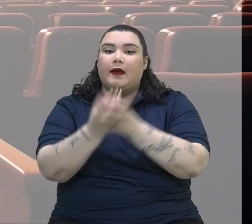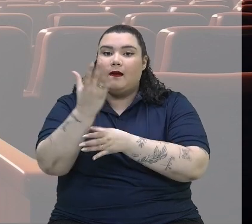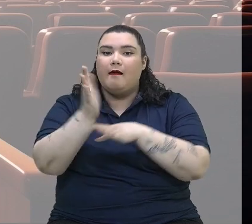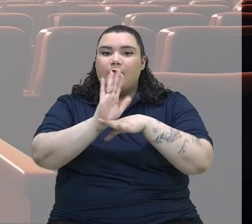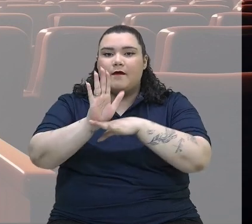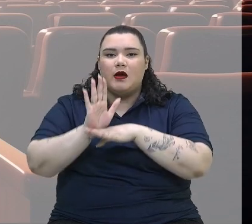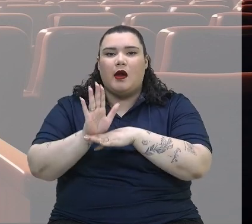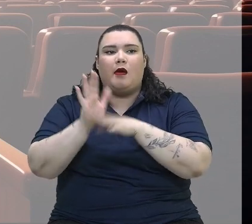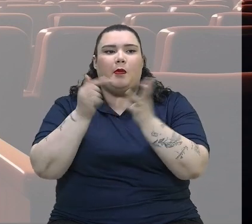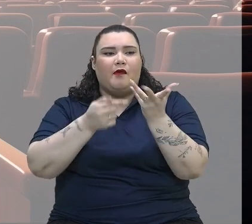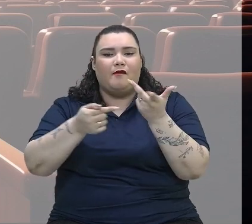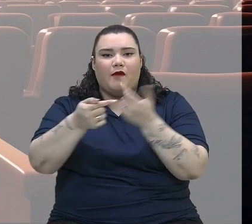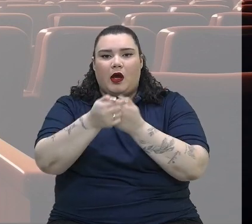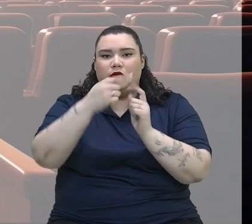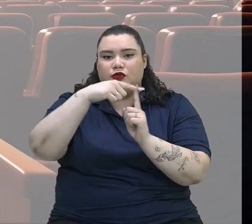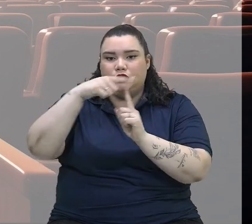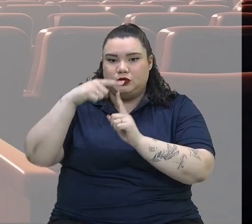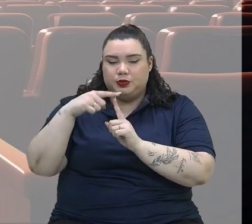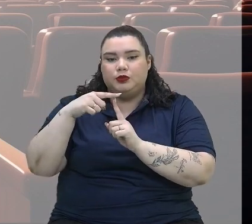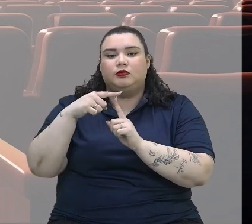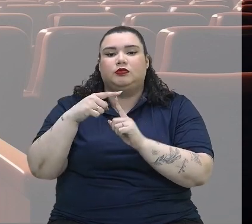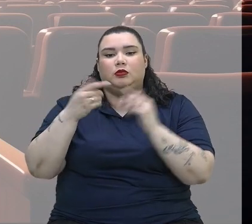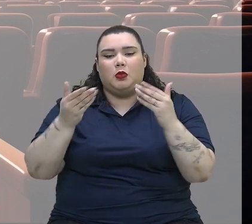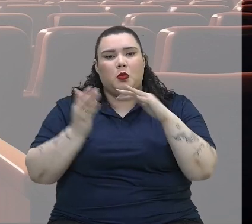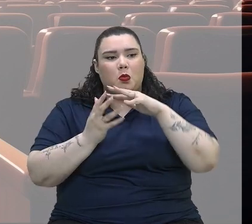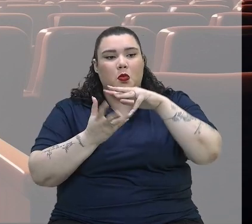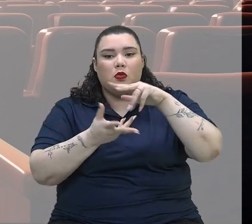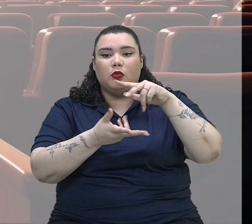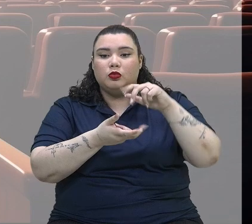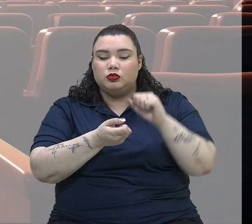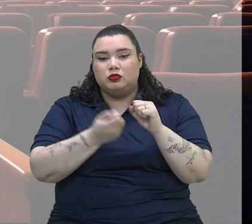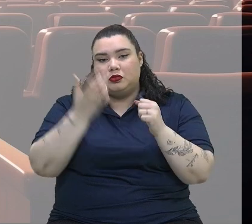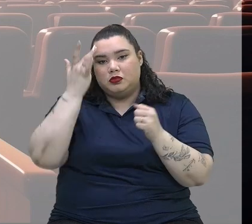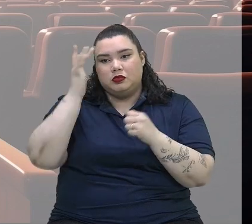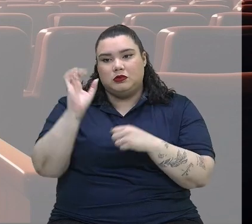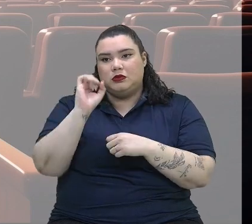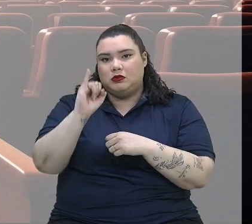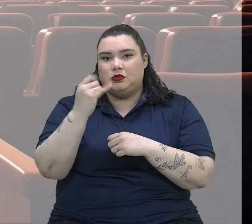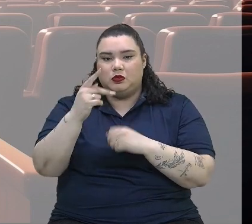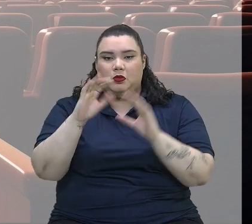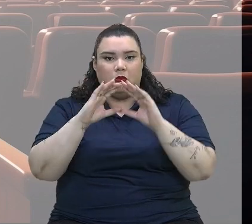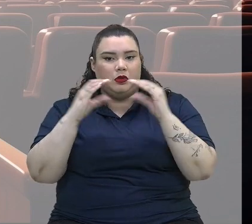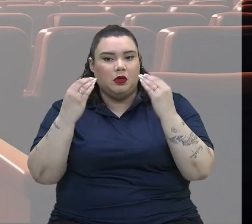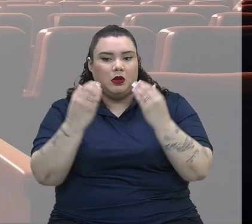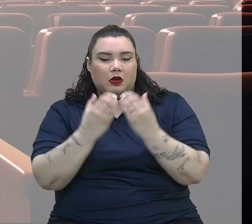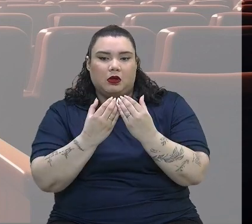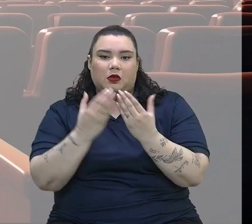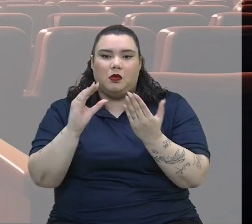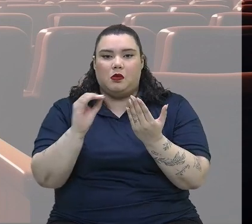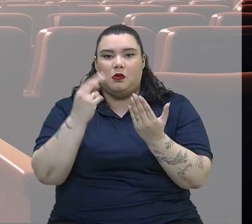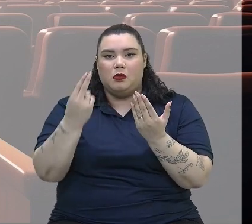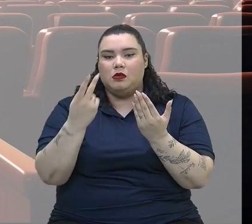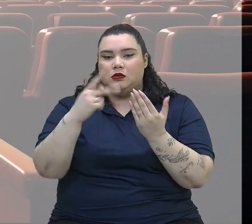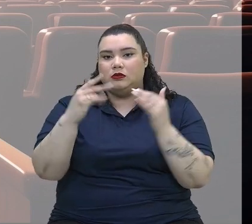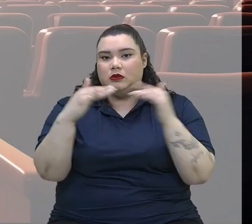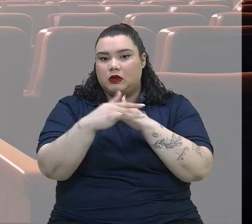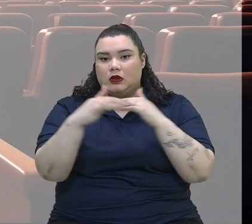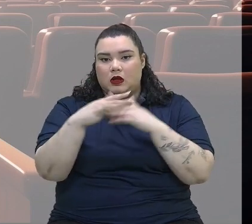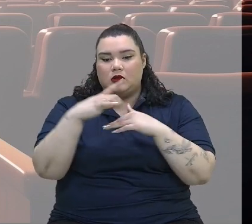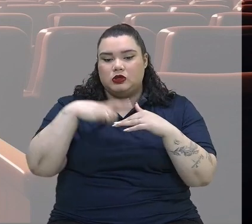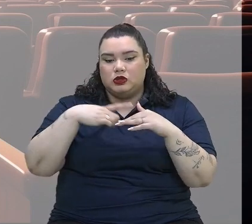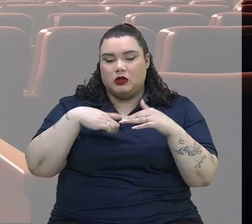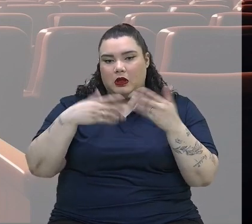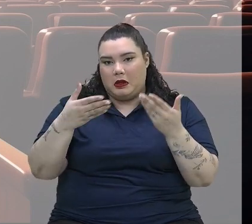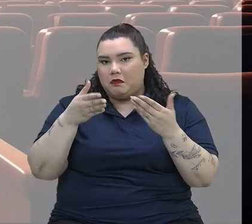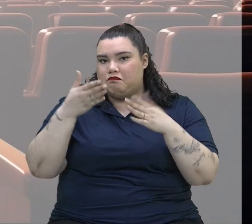em todos os lugares do mundo, né? Talvez aí não sei se na sua comunidade ou se na sua cidade tem uma sala de